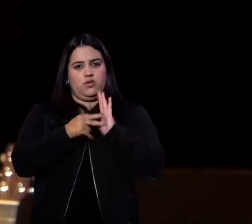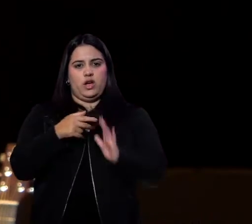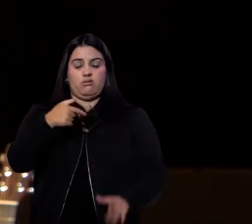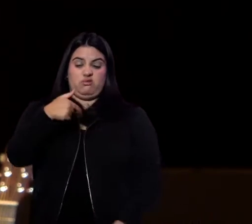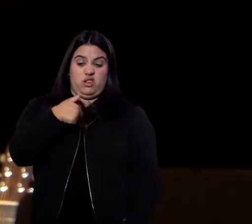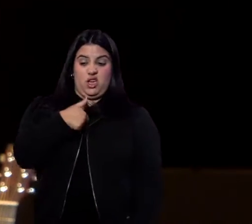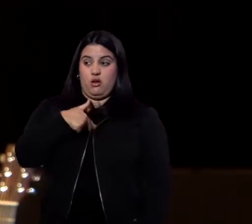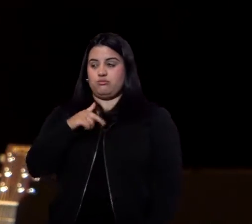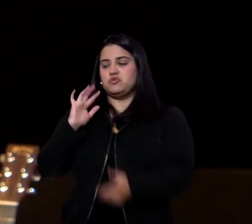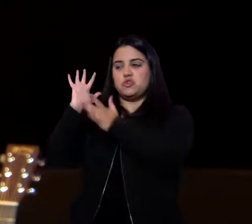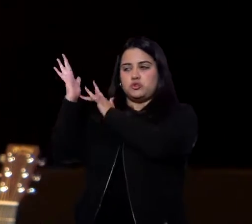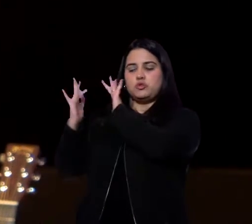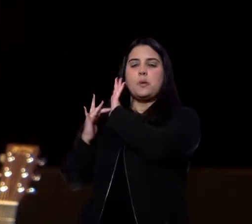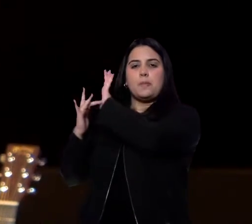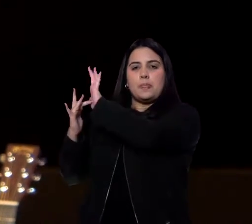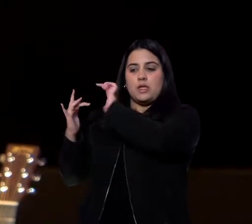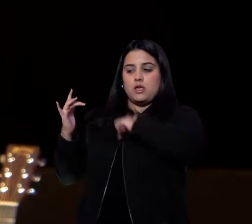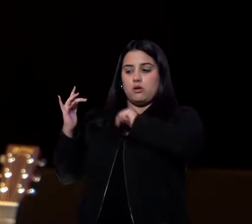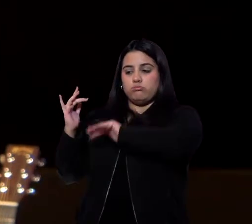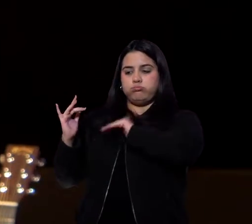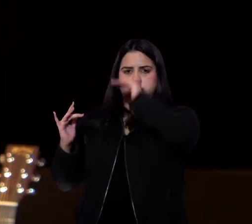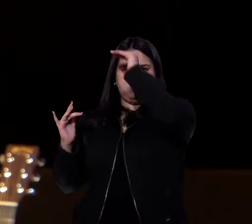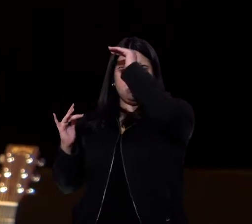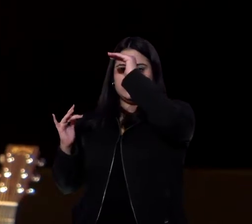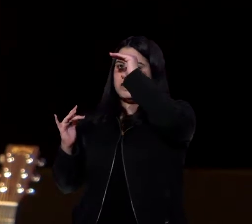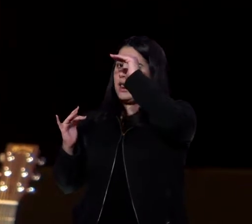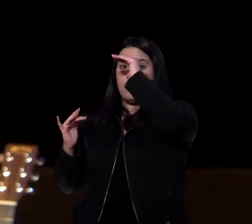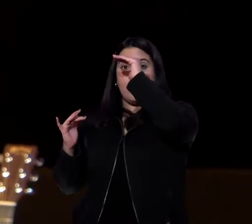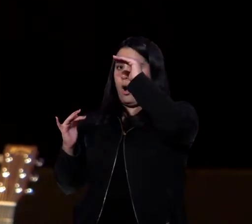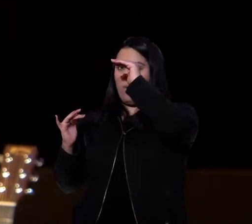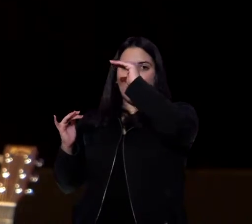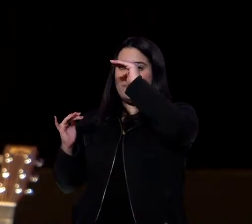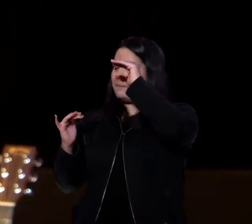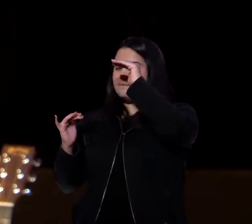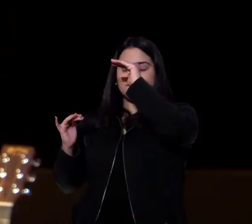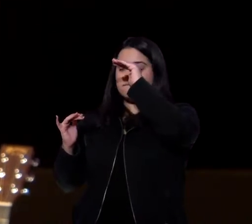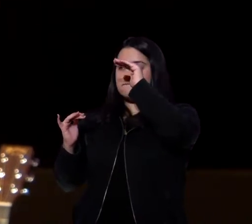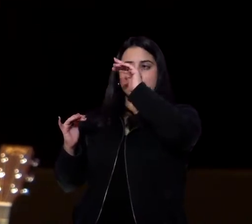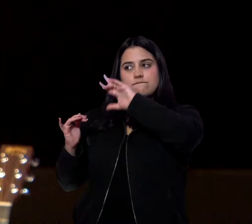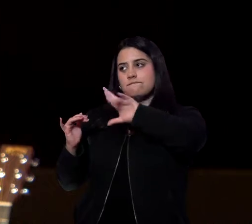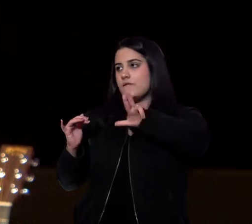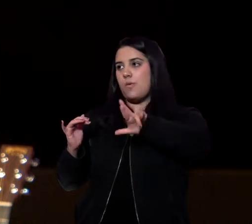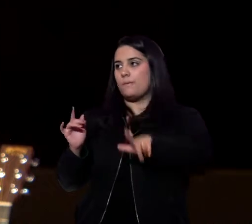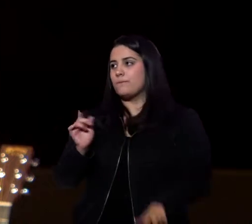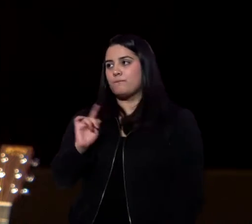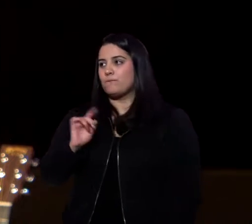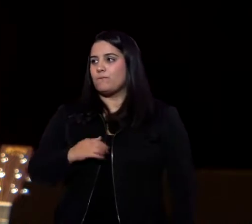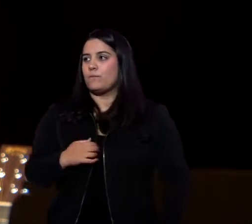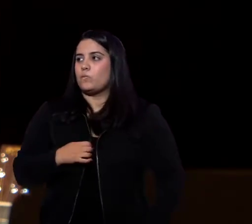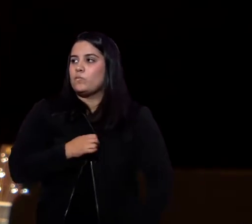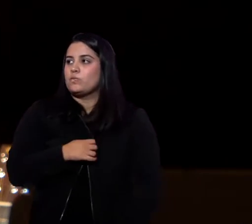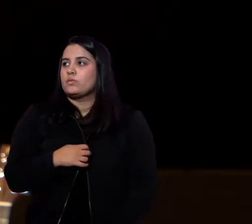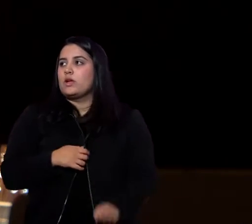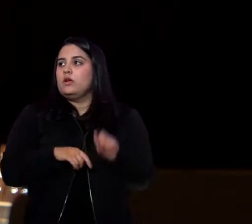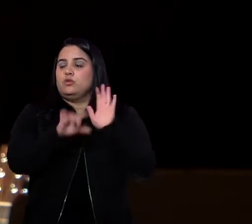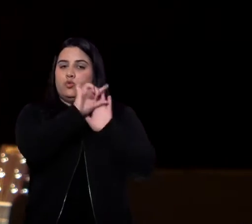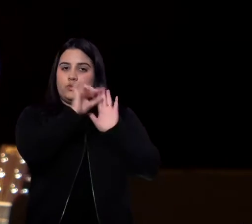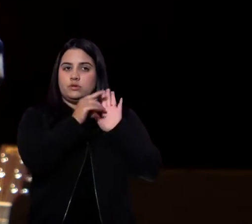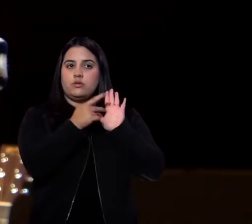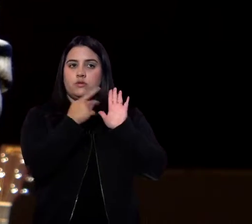Porque ali no versículo fala, cadê? Aqui. Eu, em